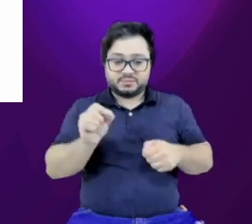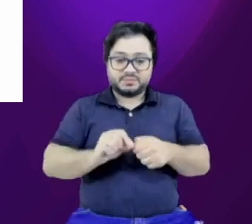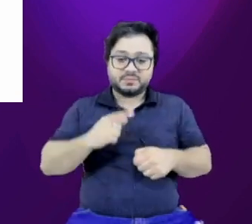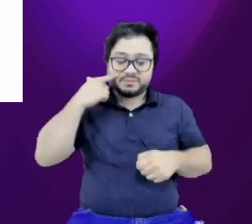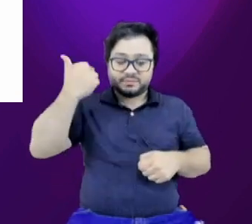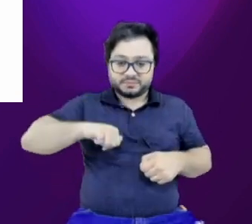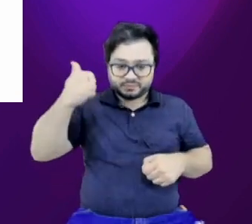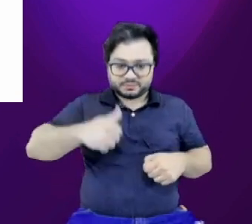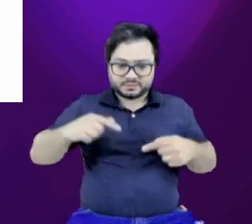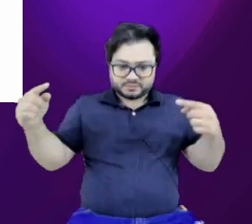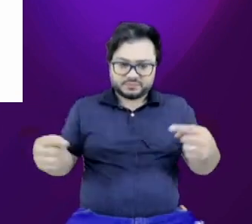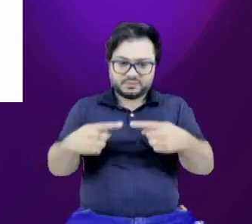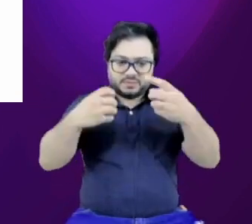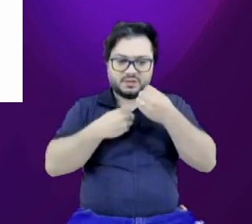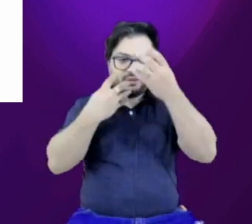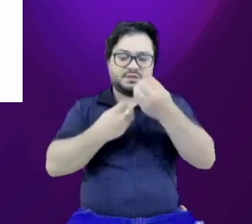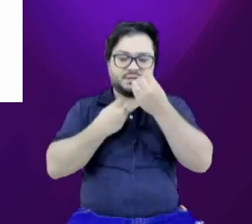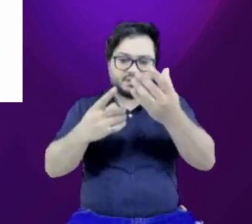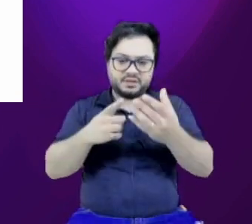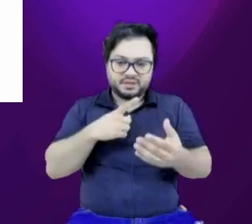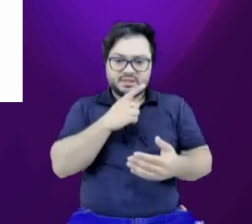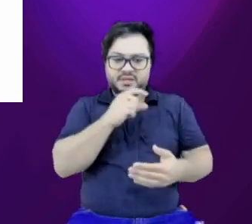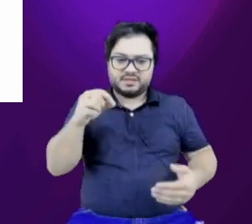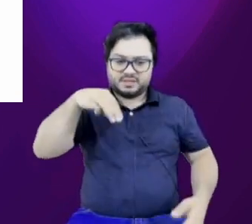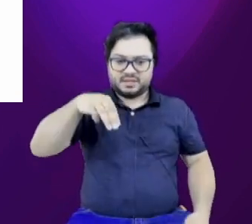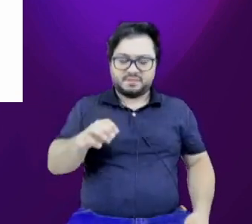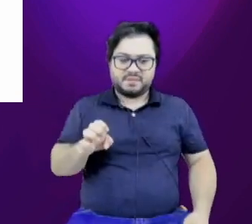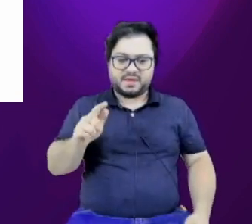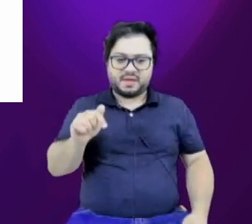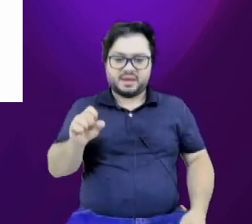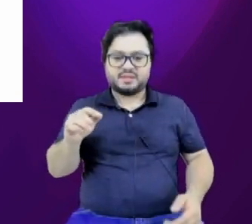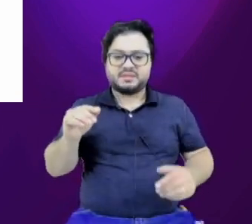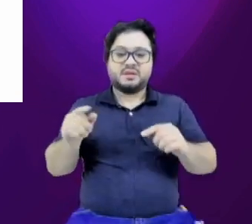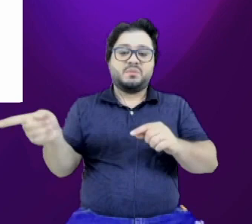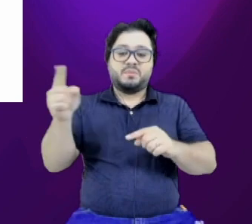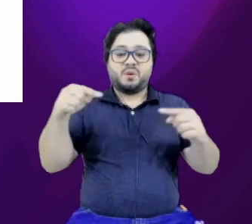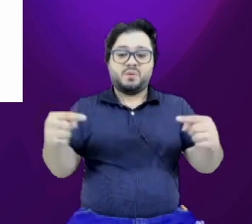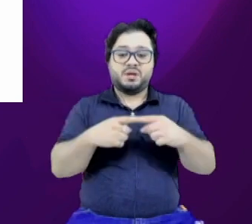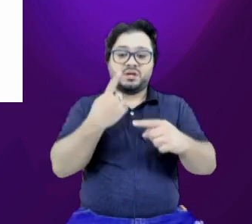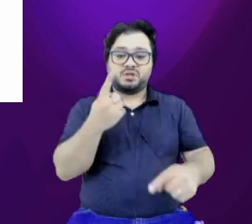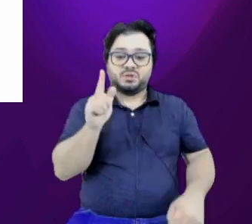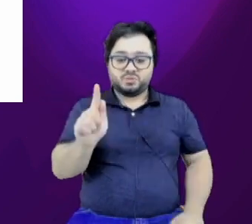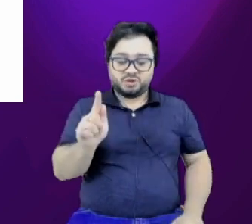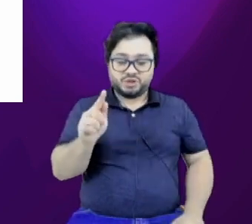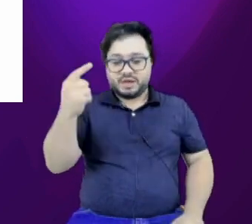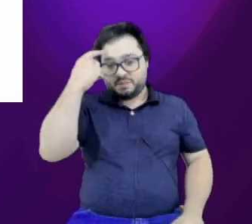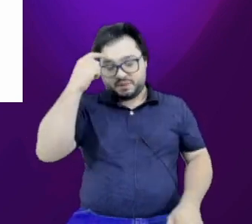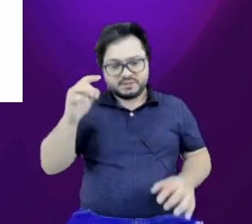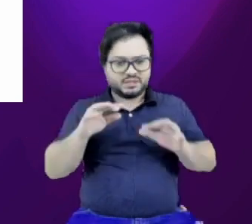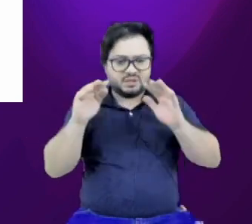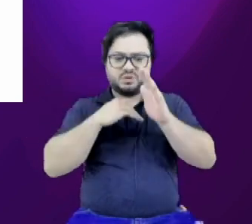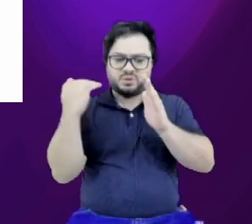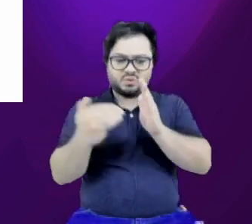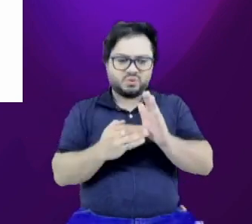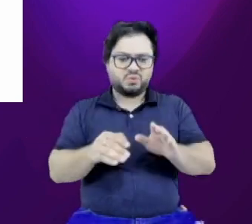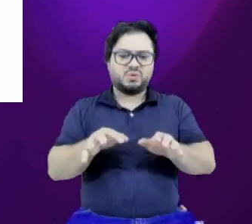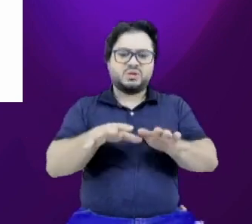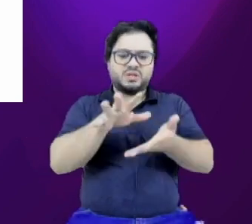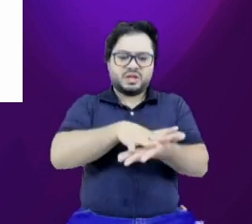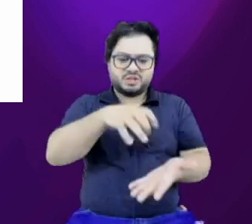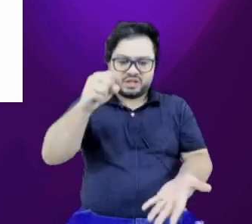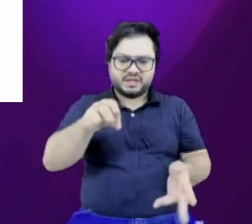avaliação do link de dados, a gente tinha de 100 megas para um link de 1 giga, pensando em tudo, na digitalização,